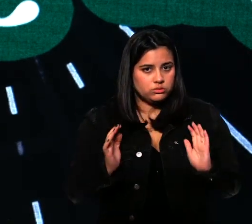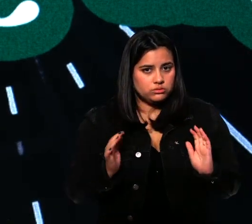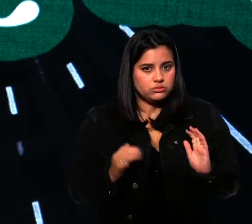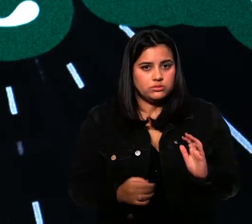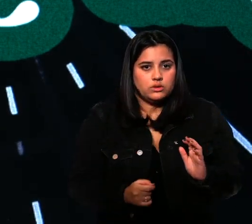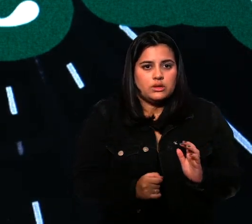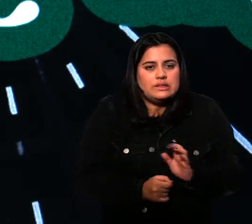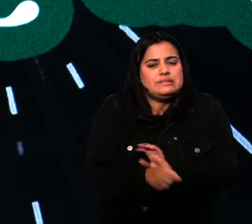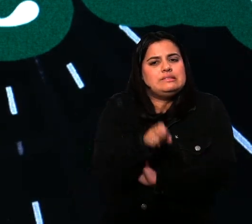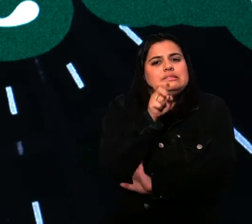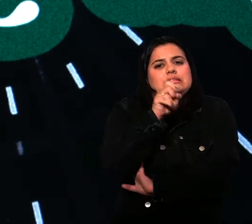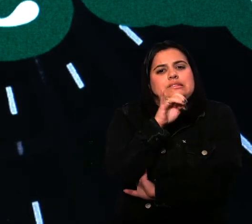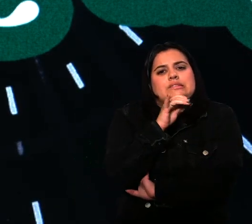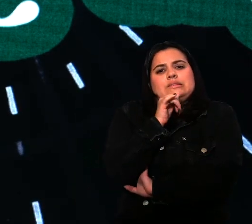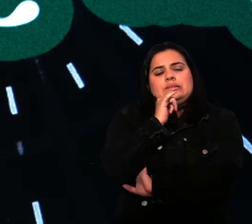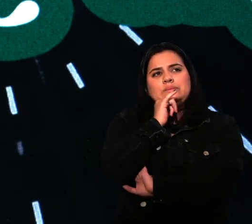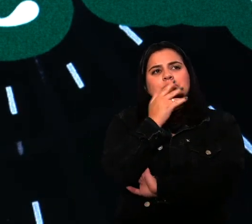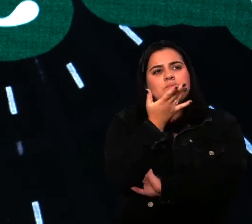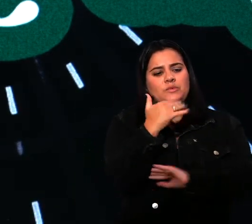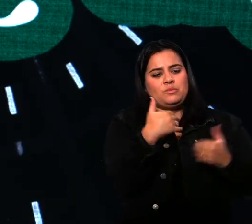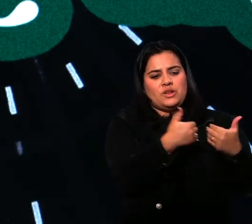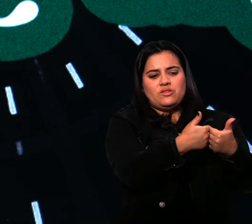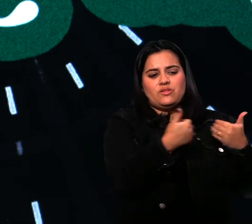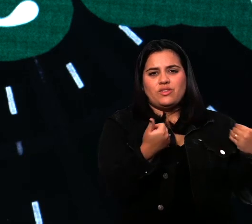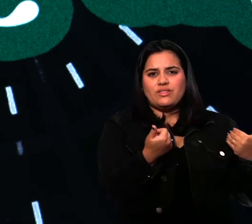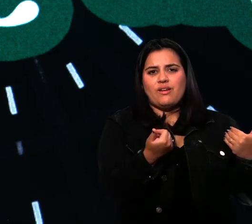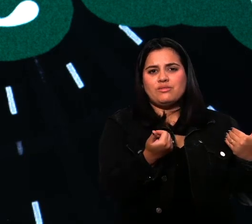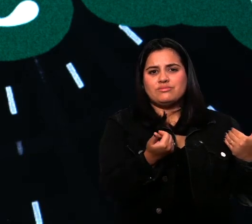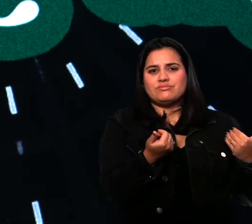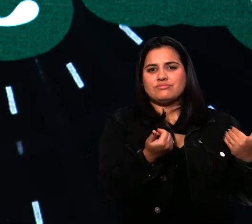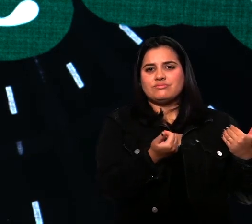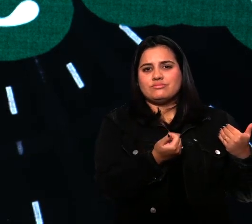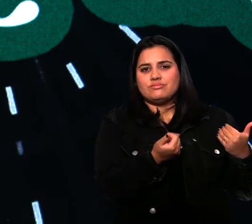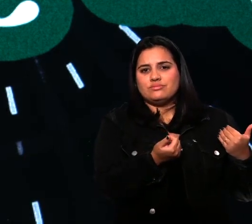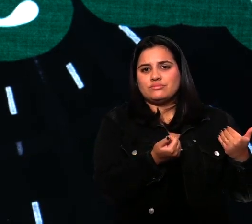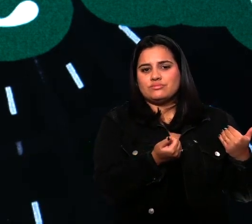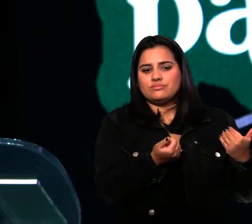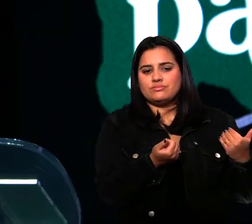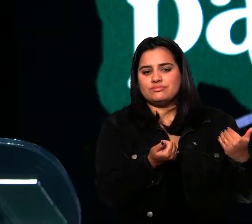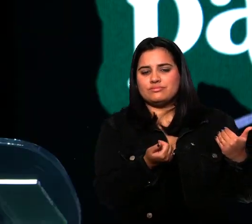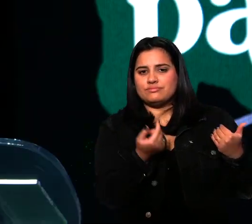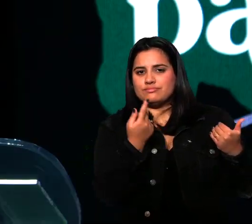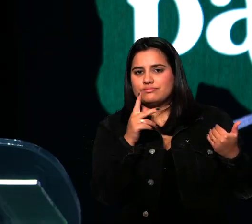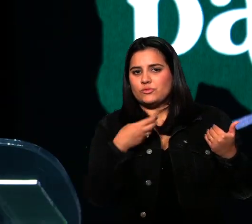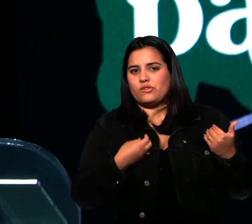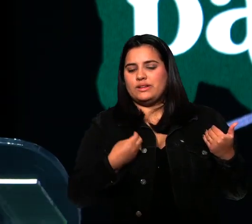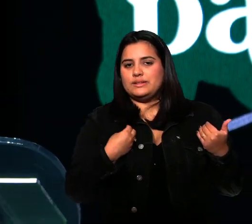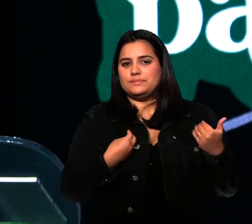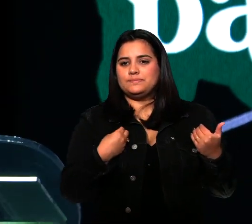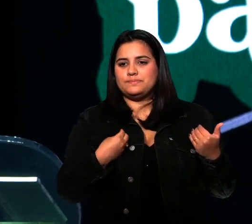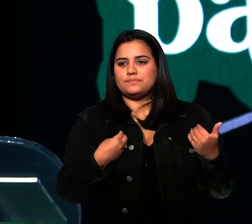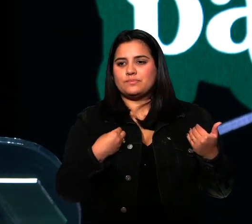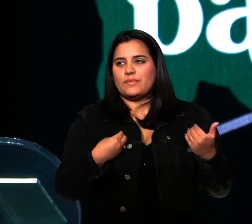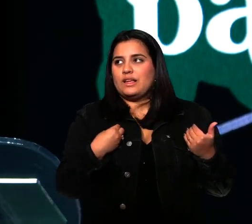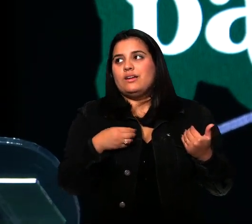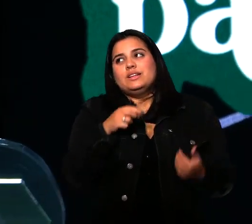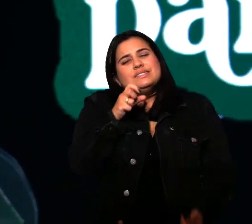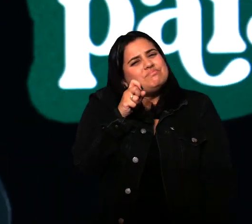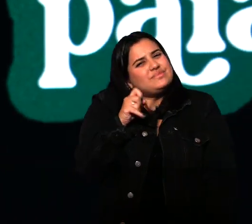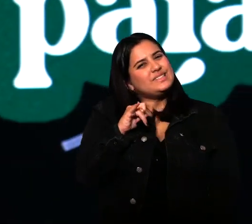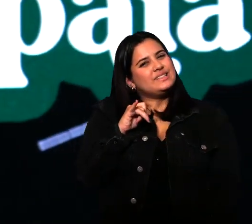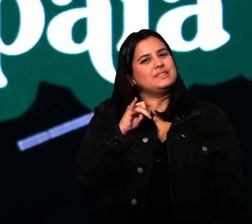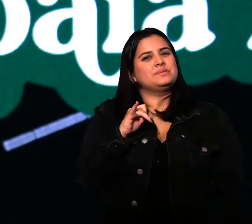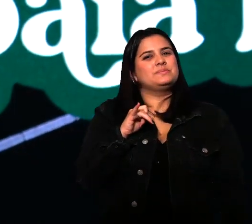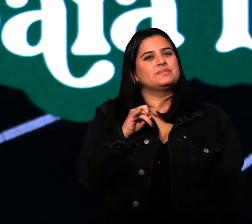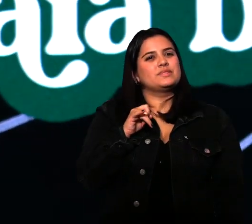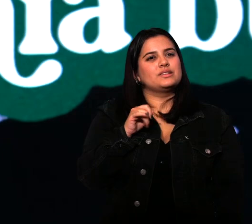Será que não tem algum ponto de divisão que tenha afetado o corpo de Cristo na tua vida? Será que você,